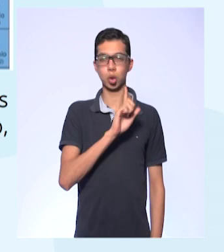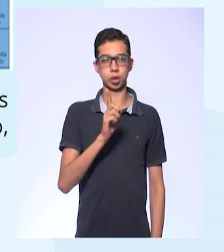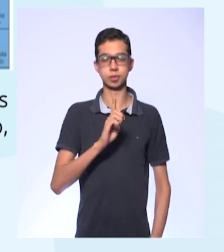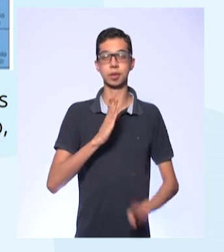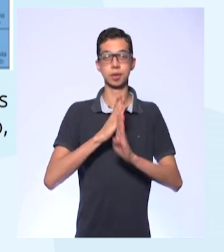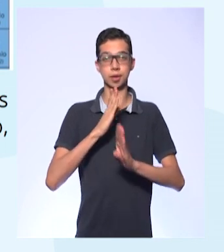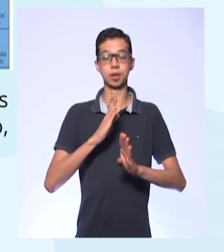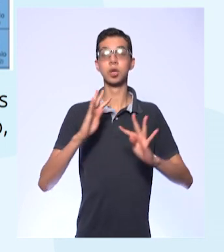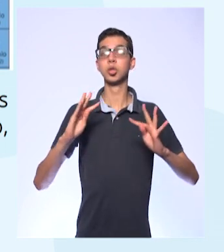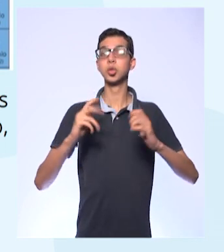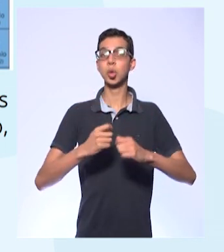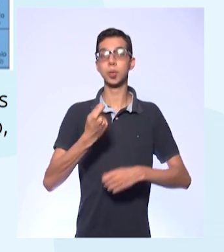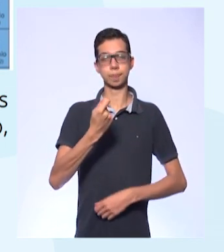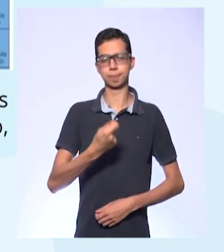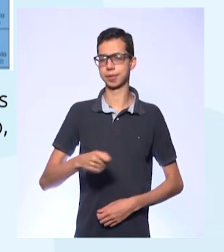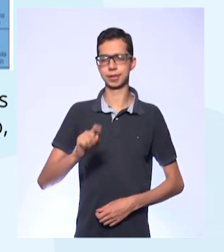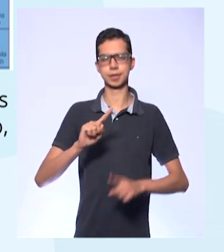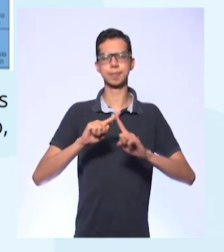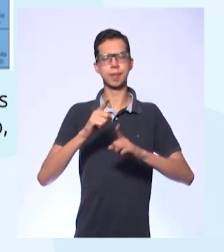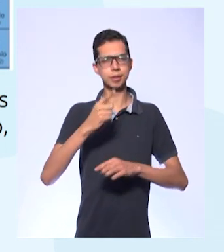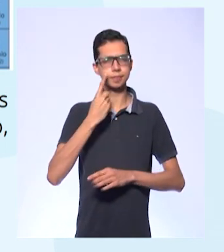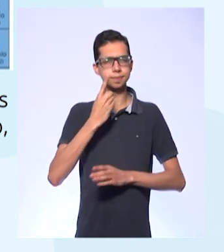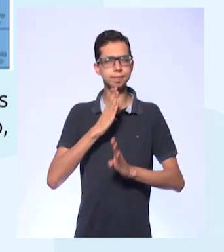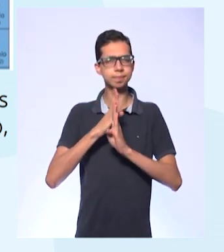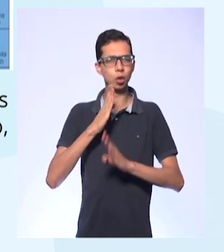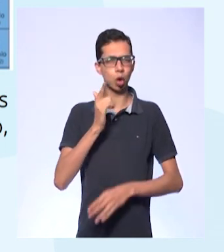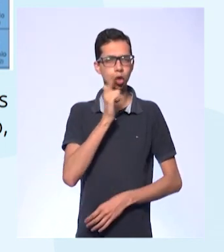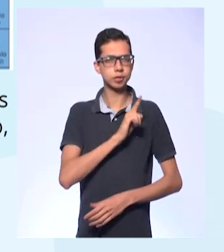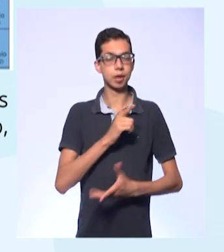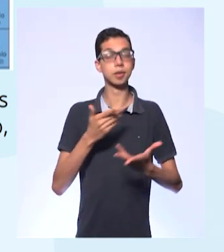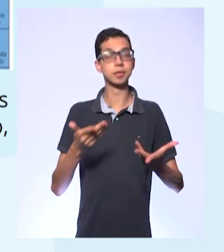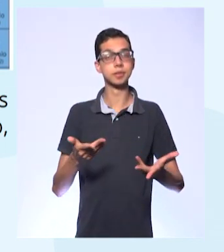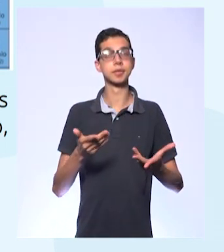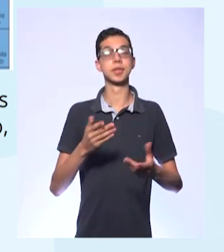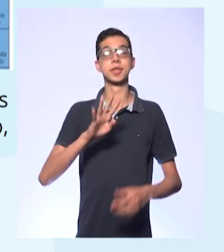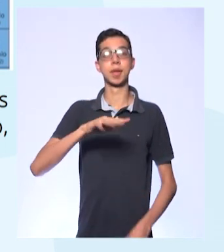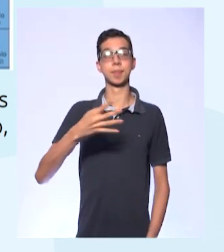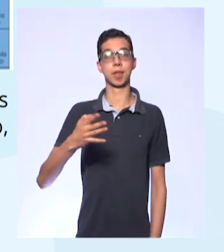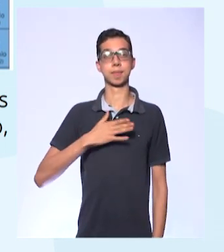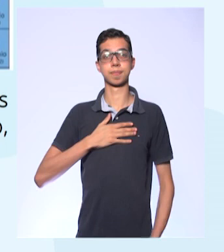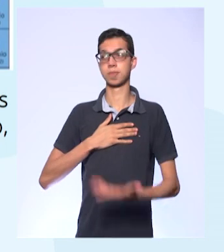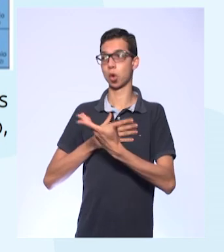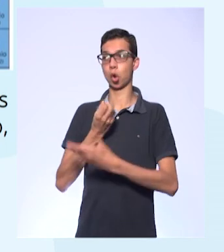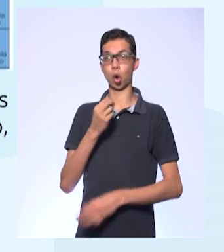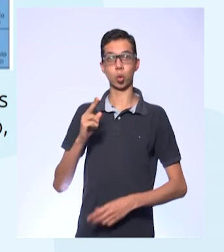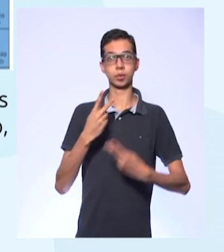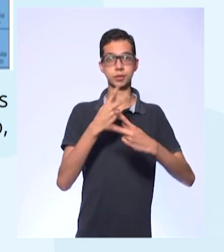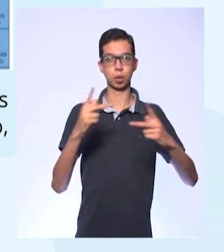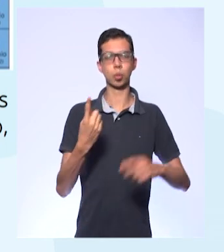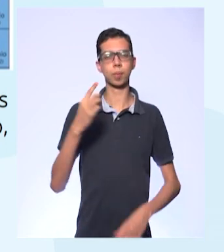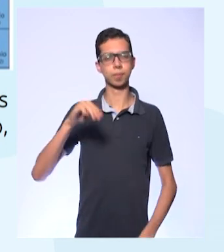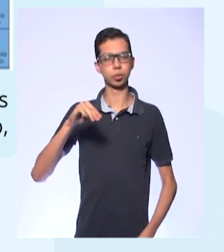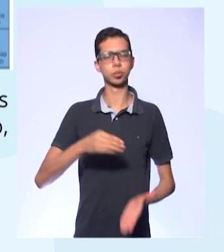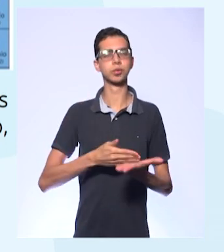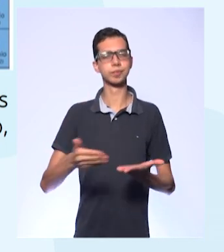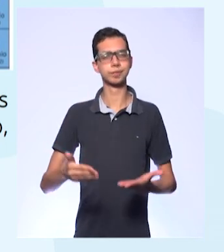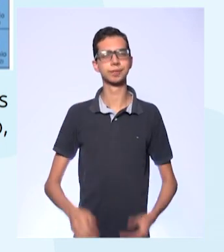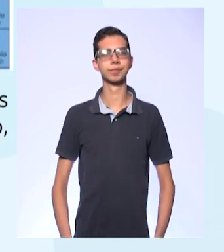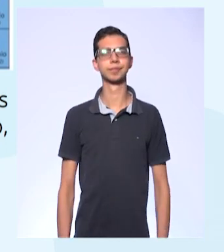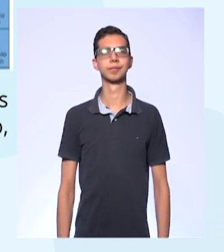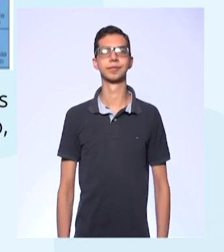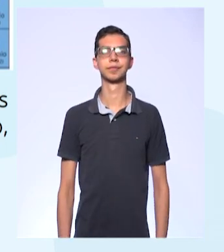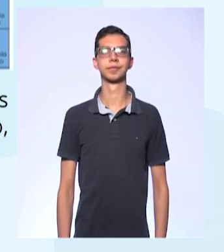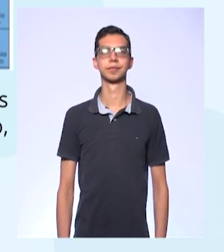ser todos, mas pelo menos se vocês conseguiram identificar ou na minha tabela ou na de vocês. Um minutinho, vamos lá?